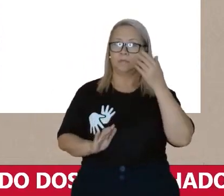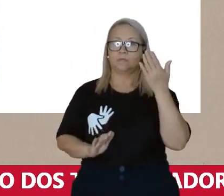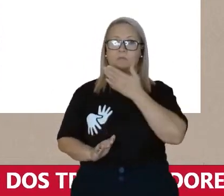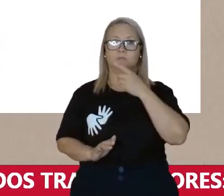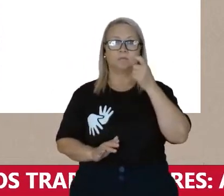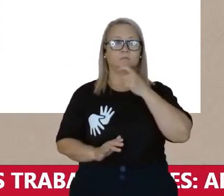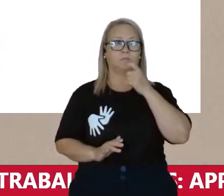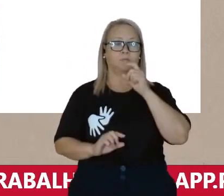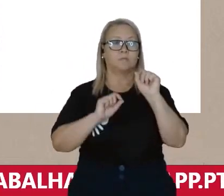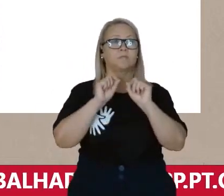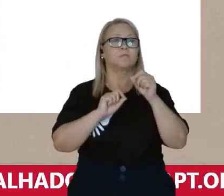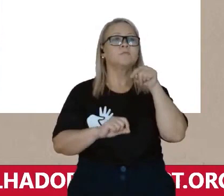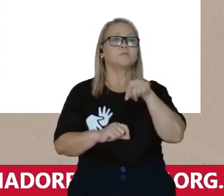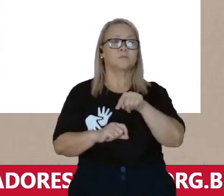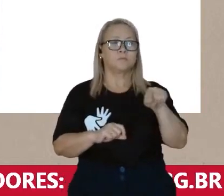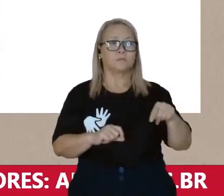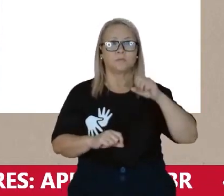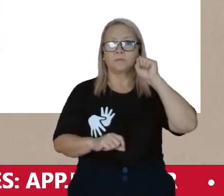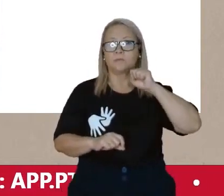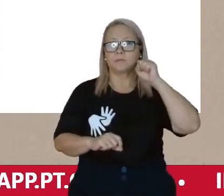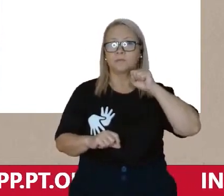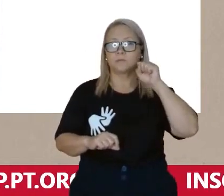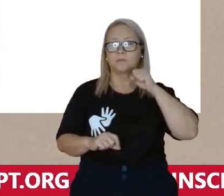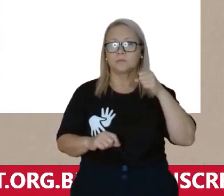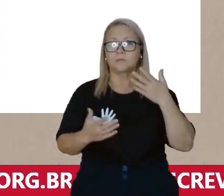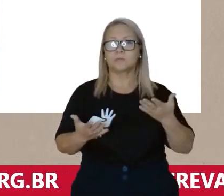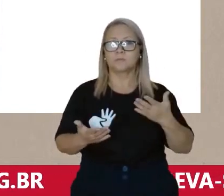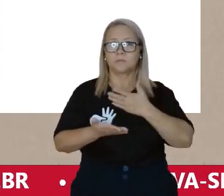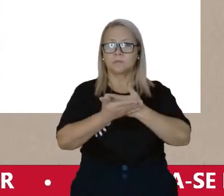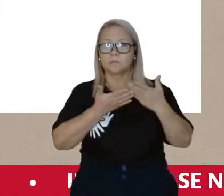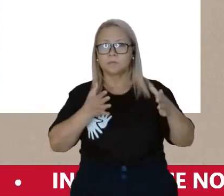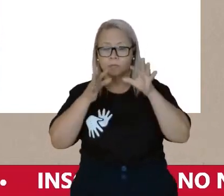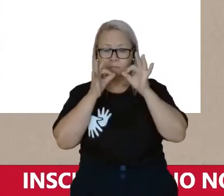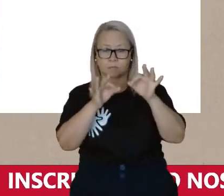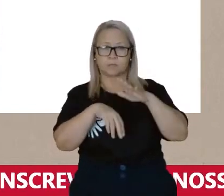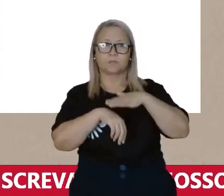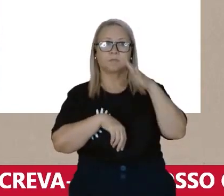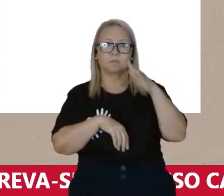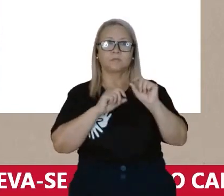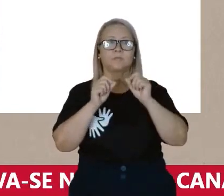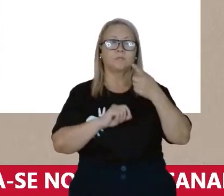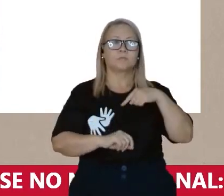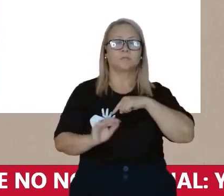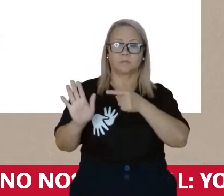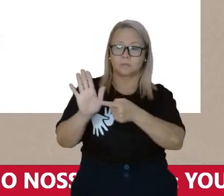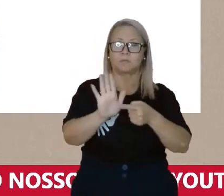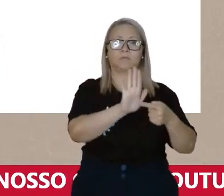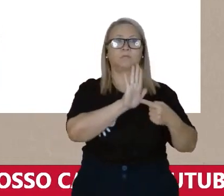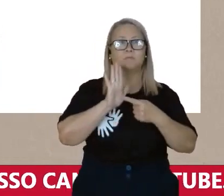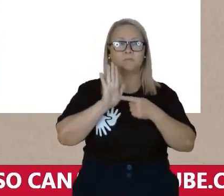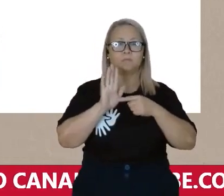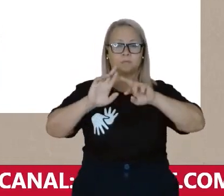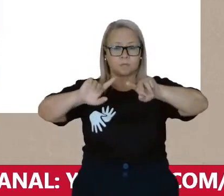mentindo. Com isso, os senadores passaram a se interessar mais pelo que a gente estava mostrando ali, e